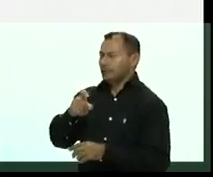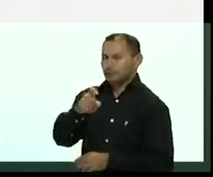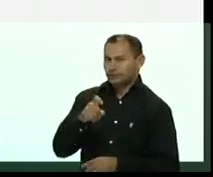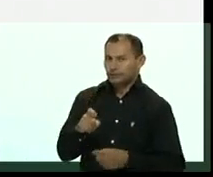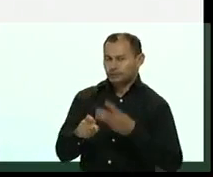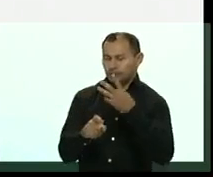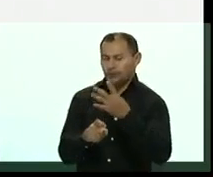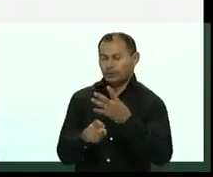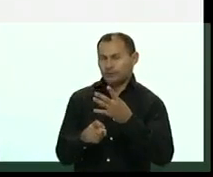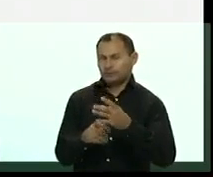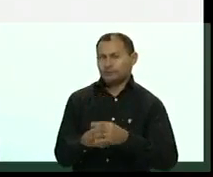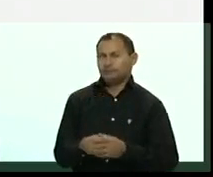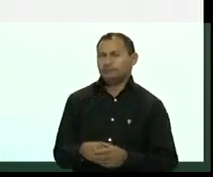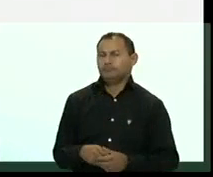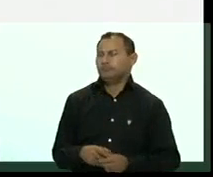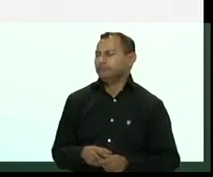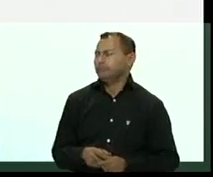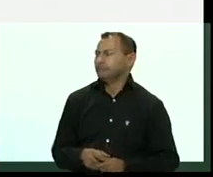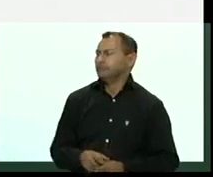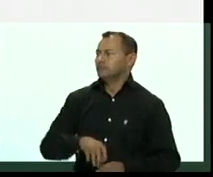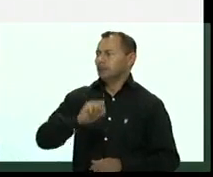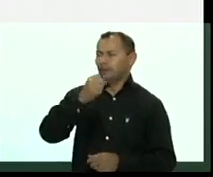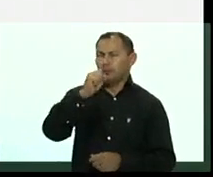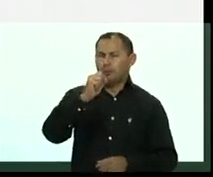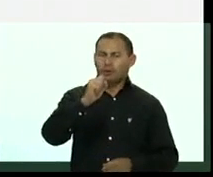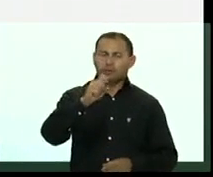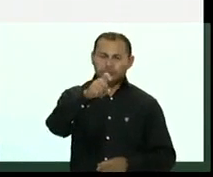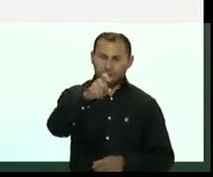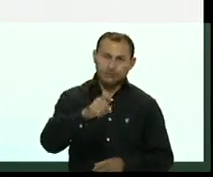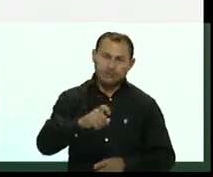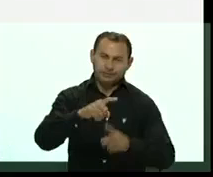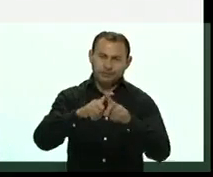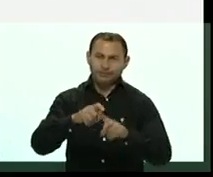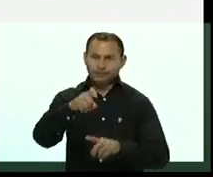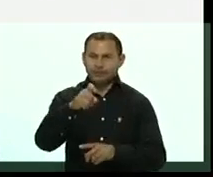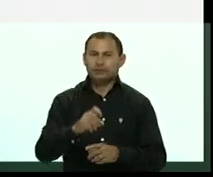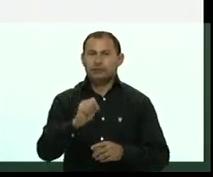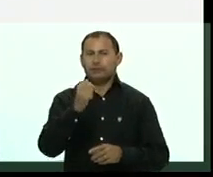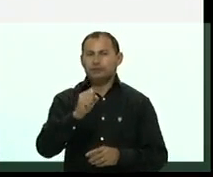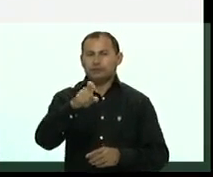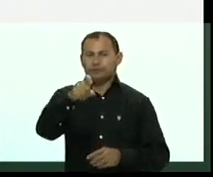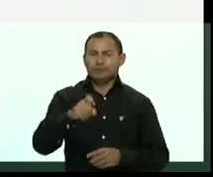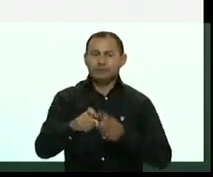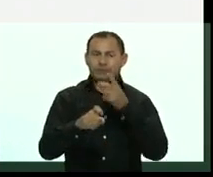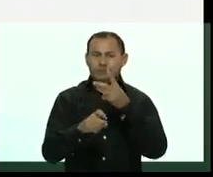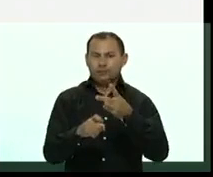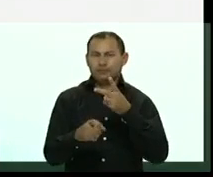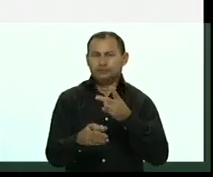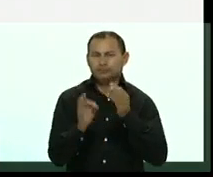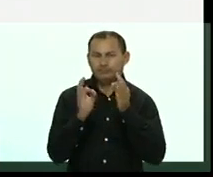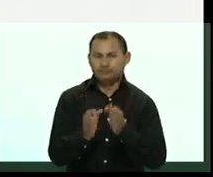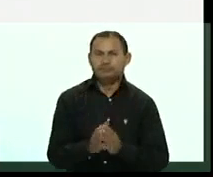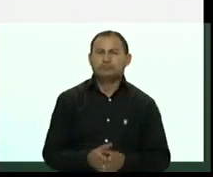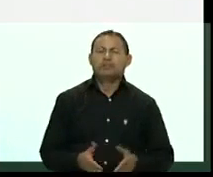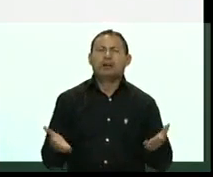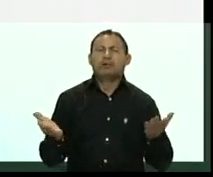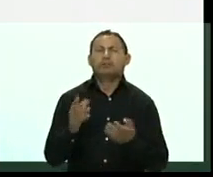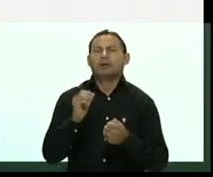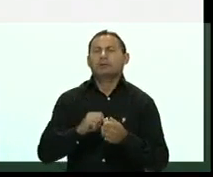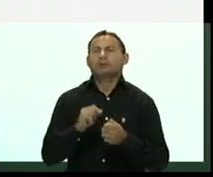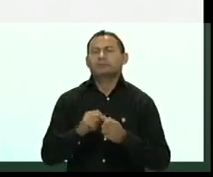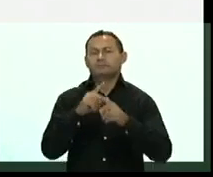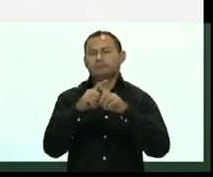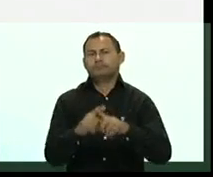à quarta potência. 8x vezes x, 8x ao quadrado, tá? E agora a gente vai fazer